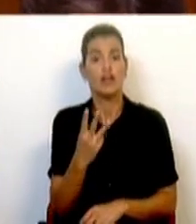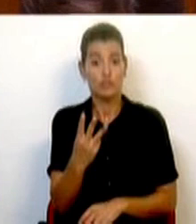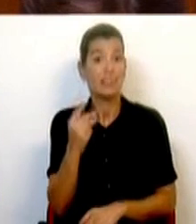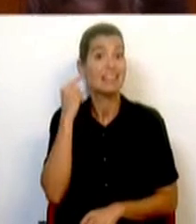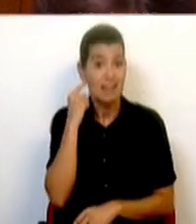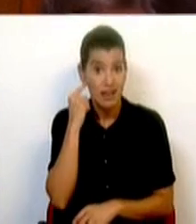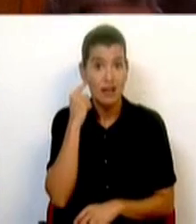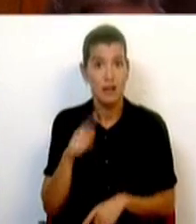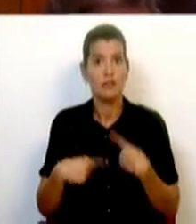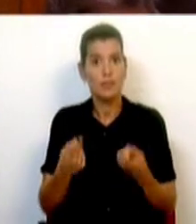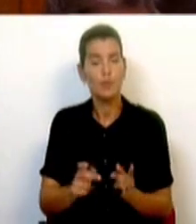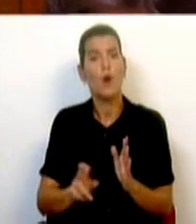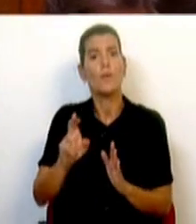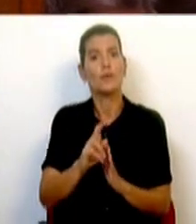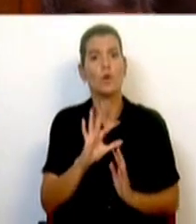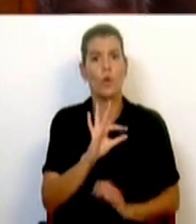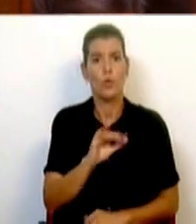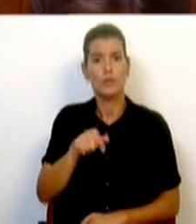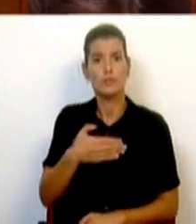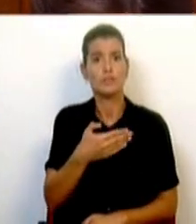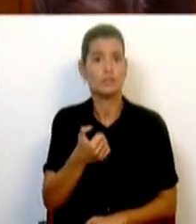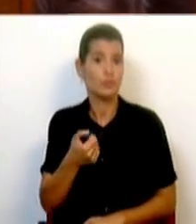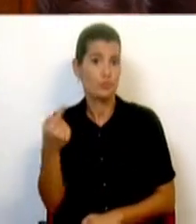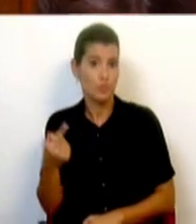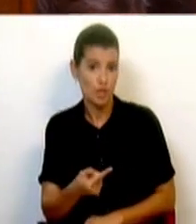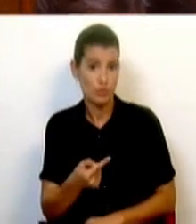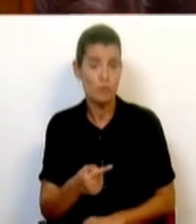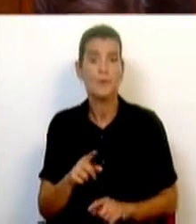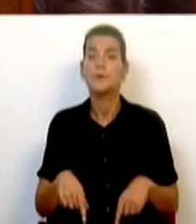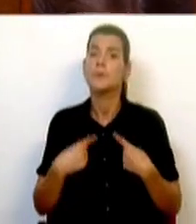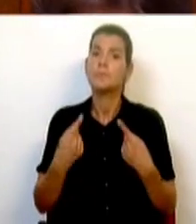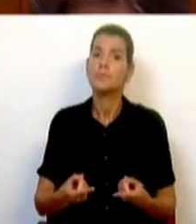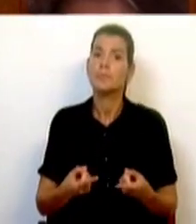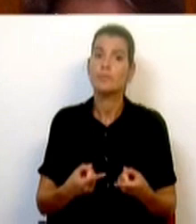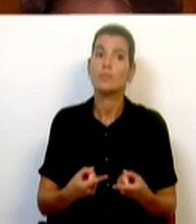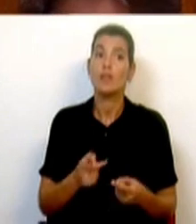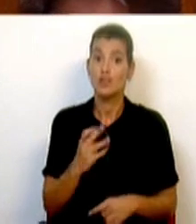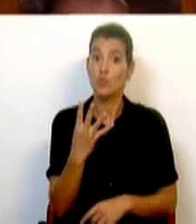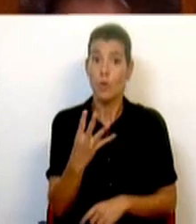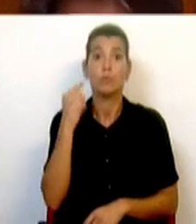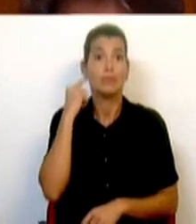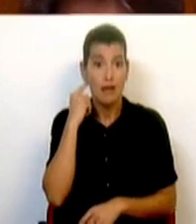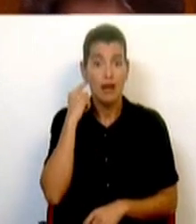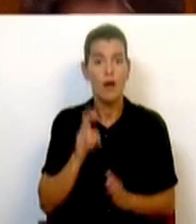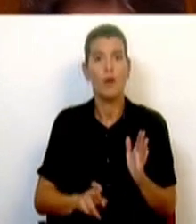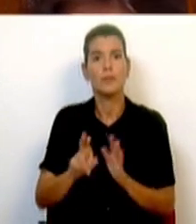anos terão um aumento de 4,75% e a partir do quarto ano um aumento